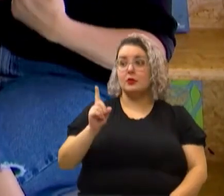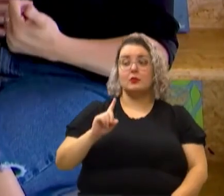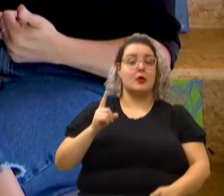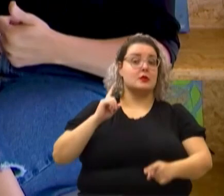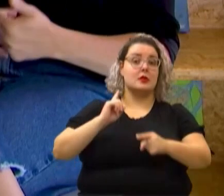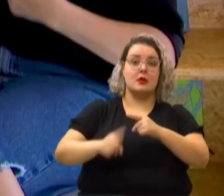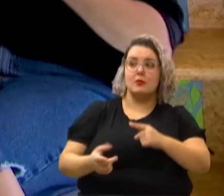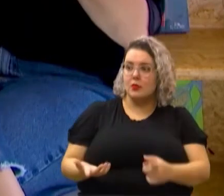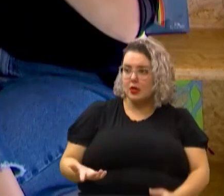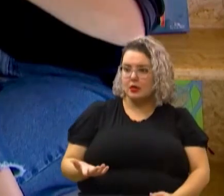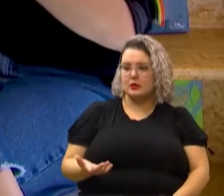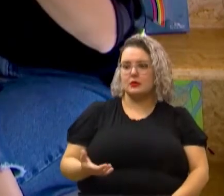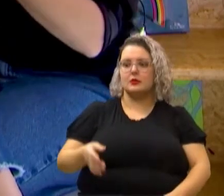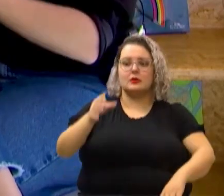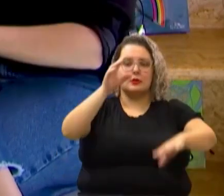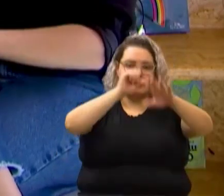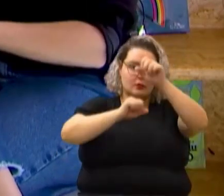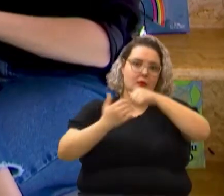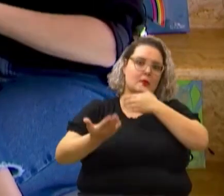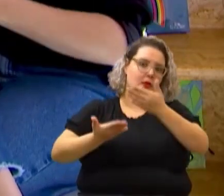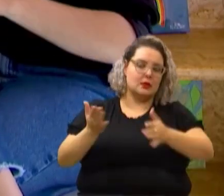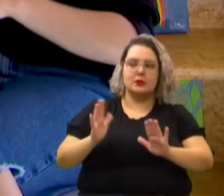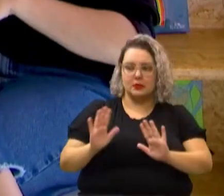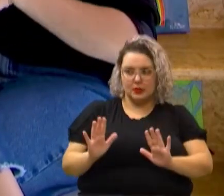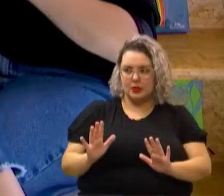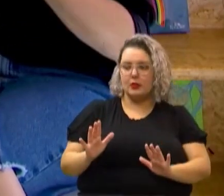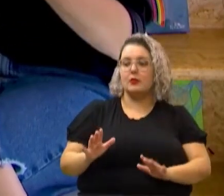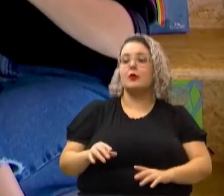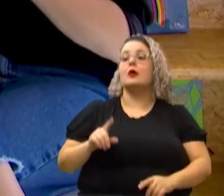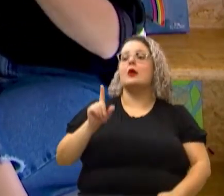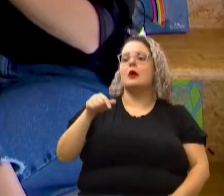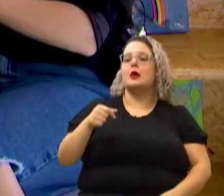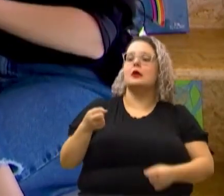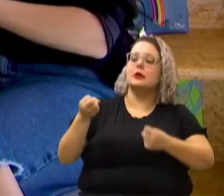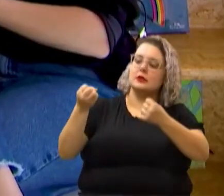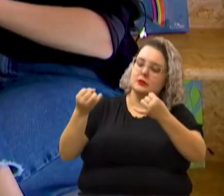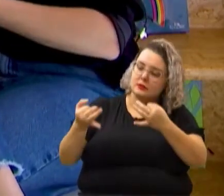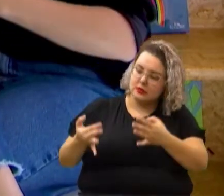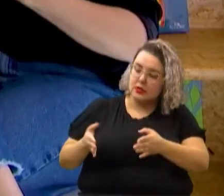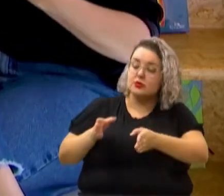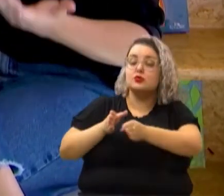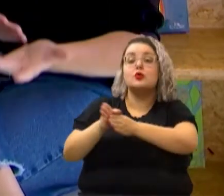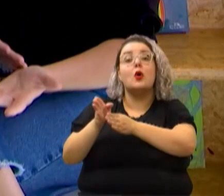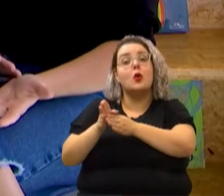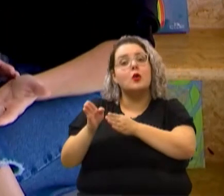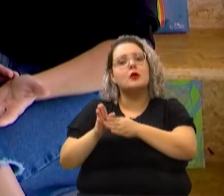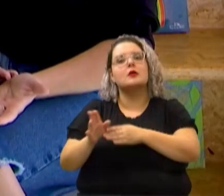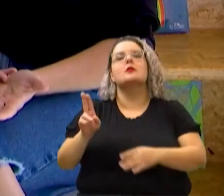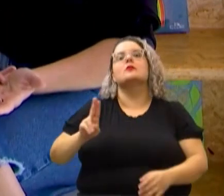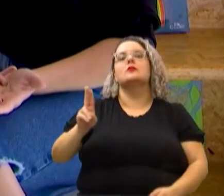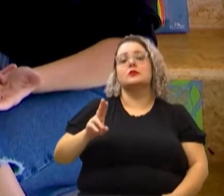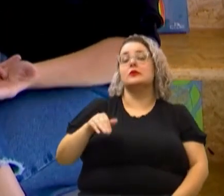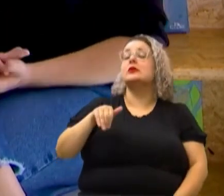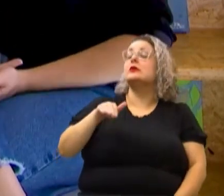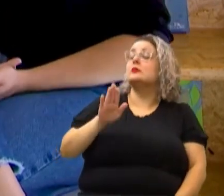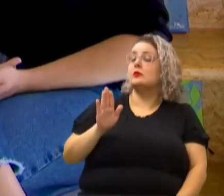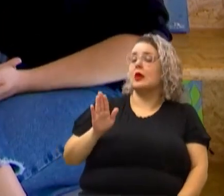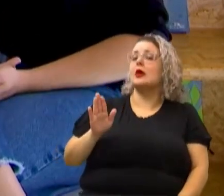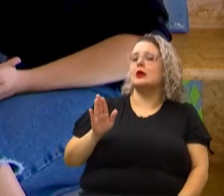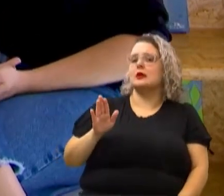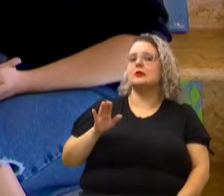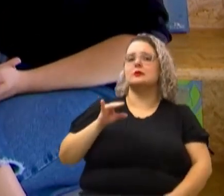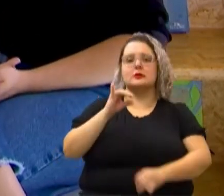não é através da proibição que eles vão aprender a lidar é através dessa orientação é que eles vão fazer um cada vez